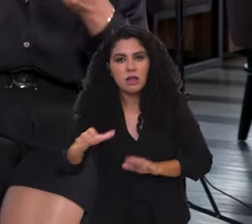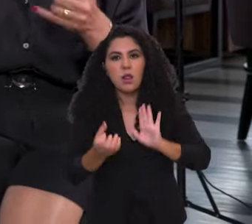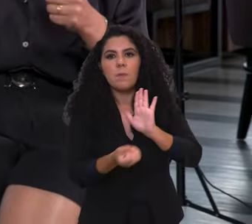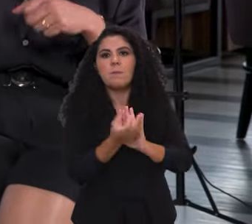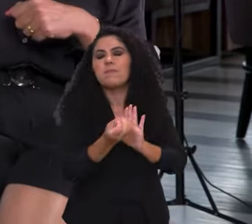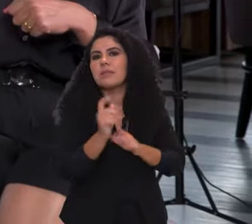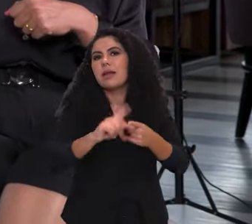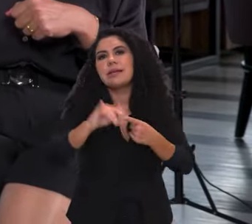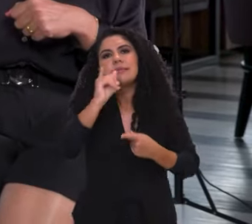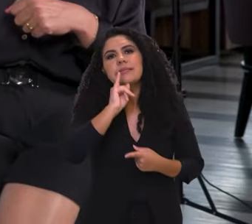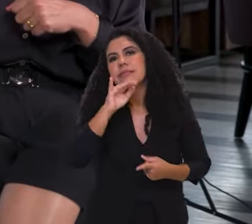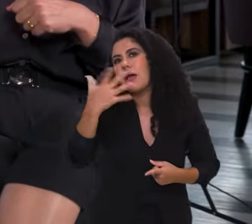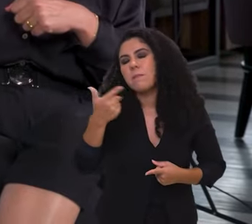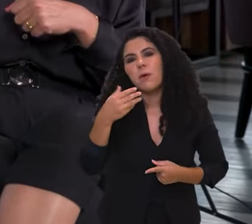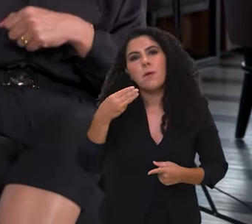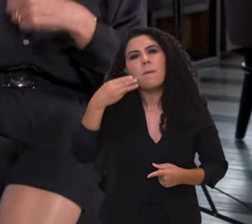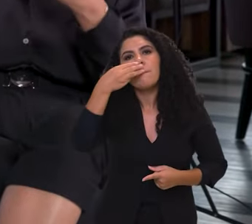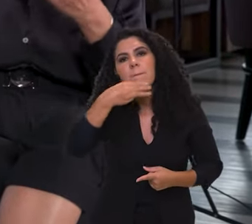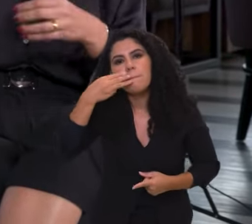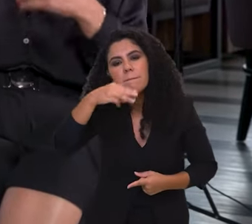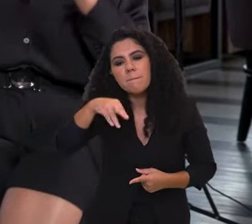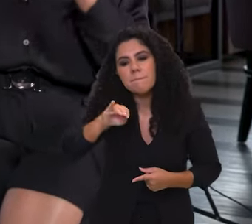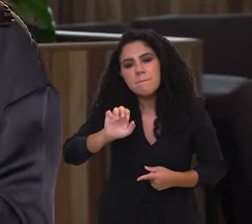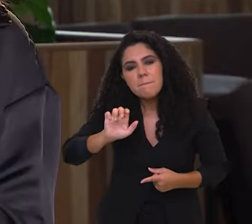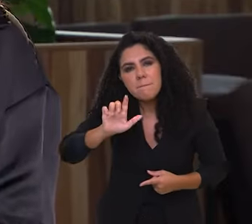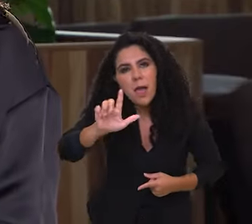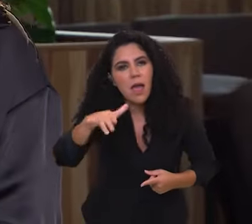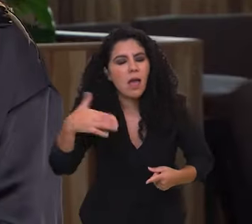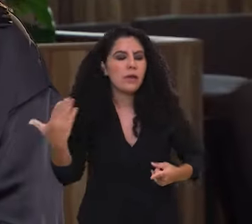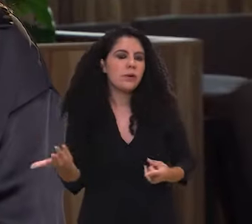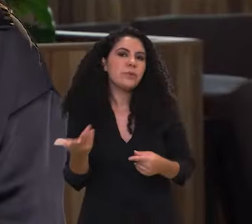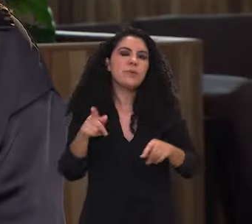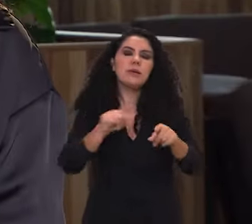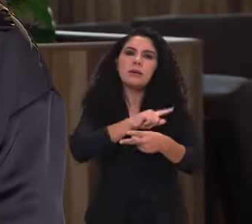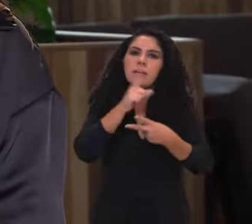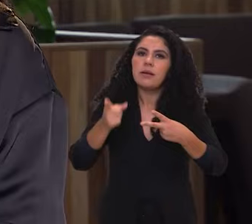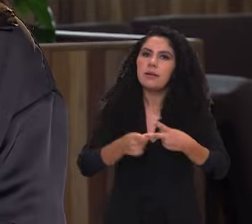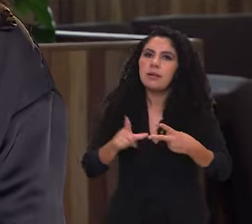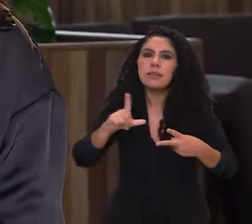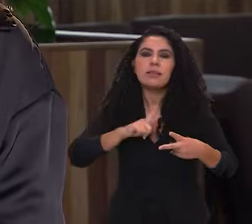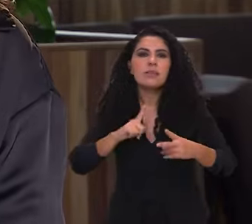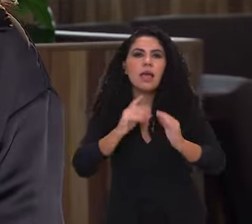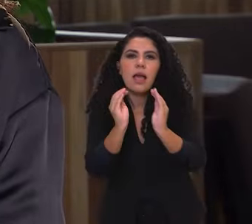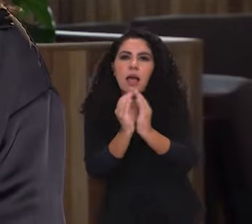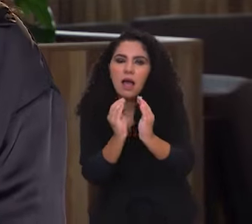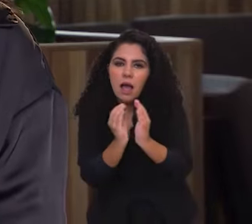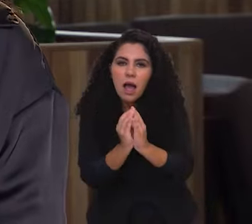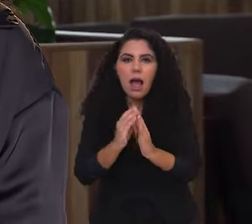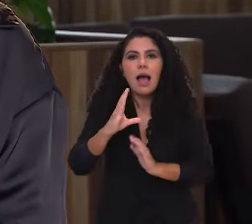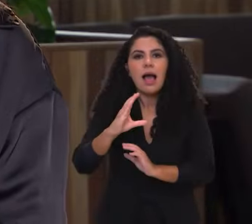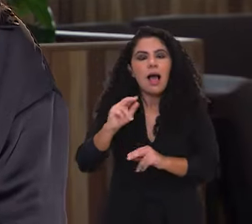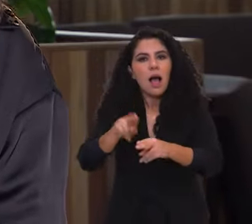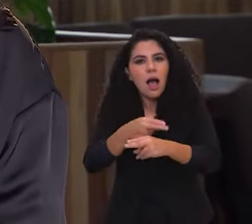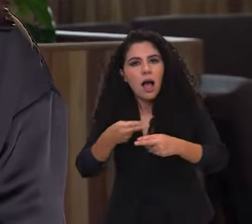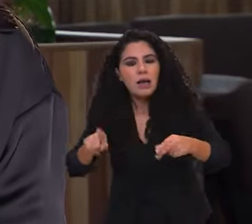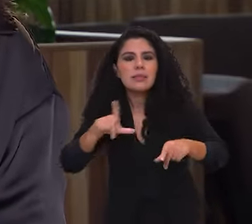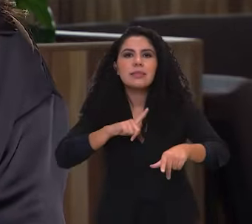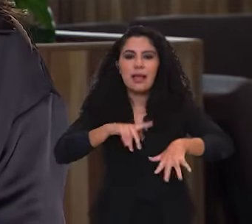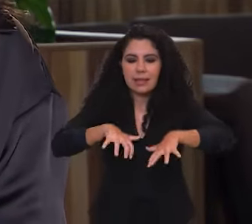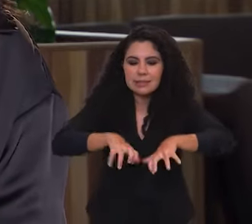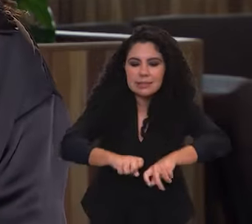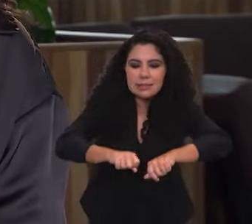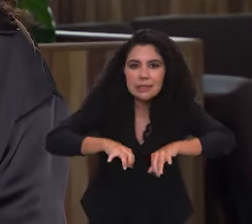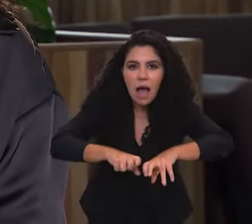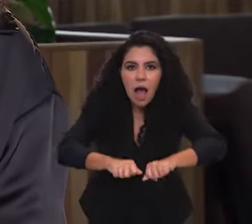o mel... Destaca alguns para a gente isso, mel... Isso, a gente tem o mel, por exemplo, a gente tem o cacau, a gente tem o